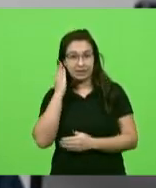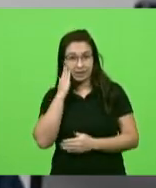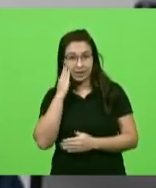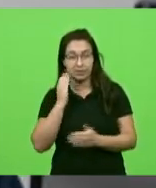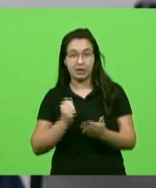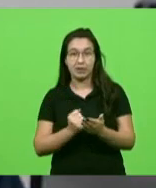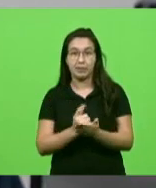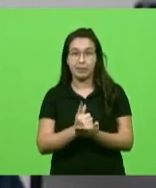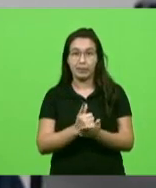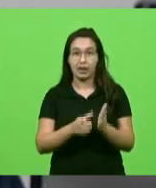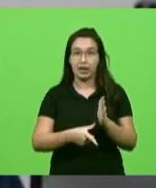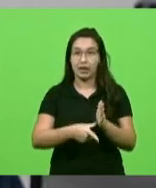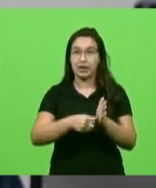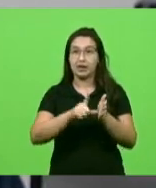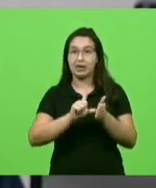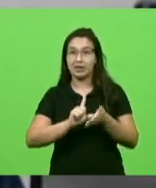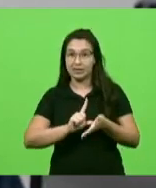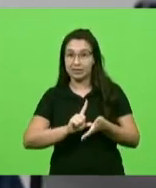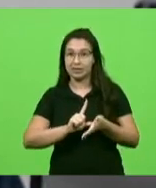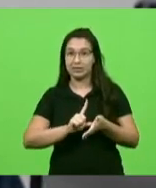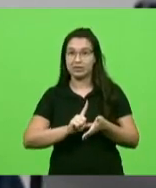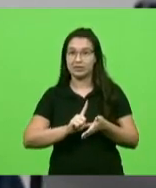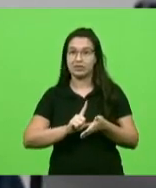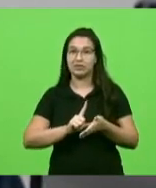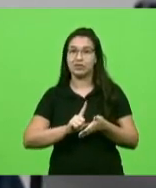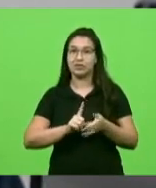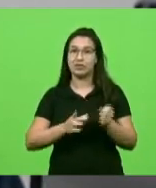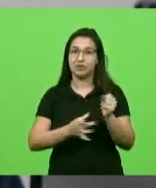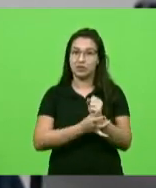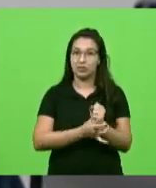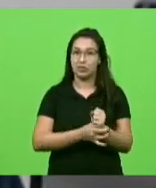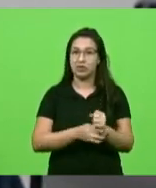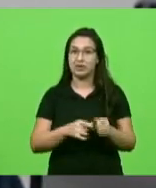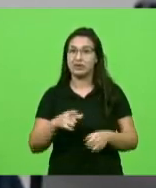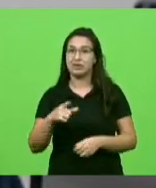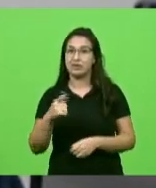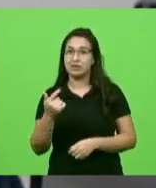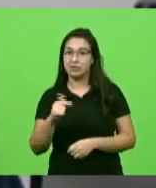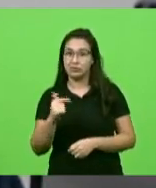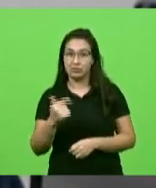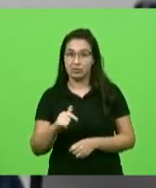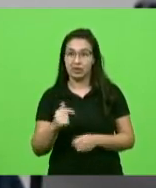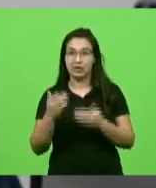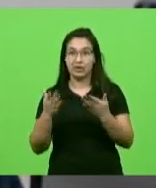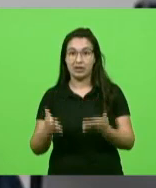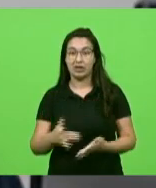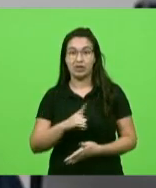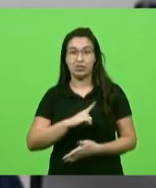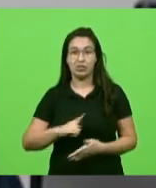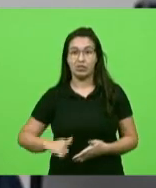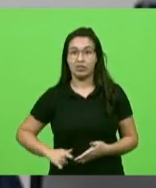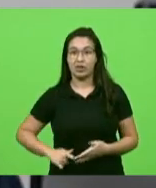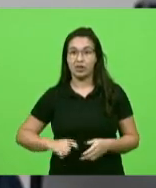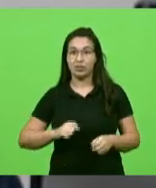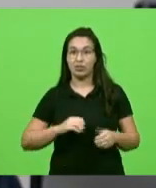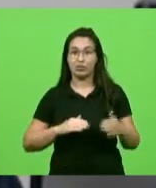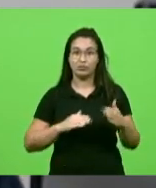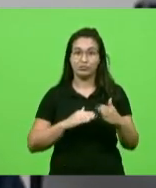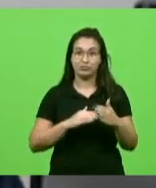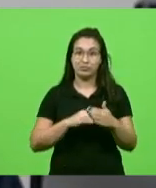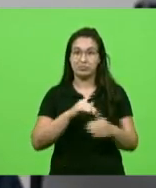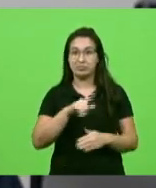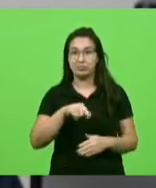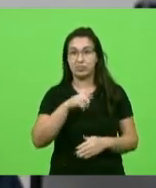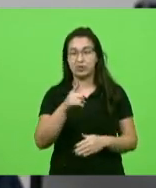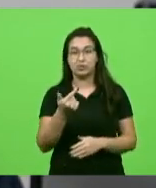compra o pagamento antes e sem garantia não houve por parte do governador do Estado nenhuma ação o sentido de impedir ou um horário dano